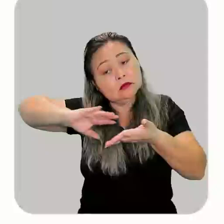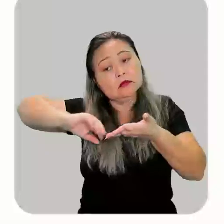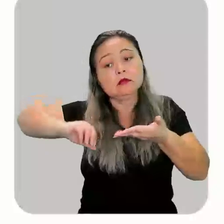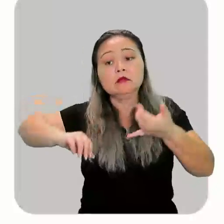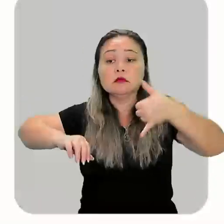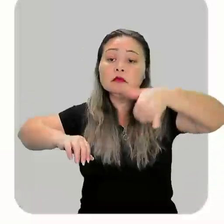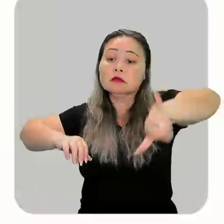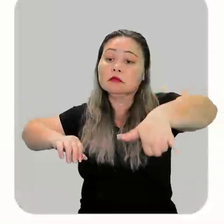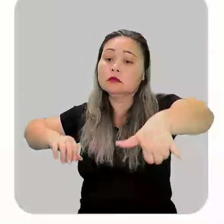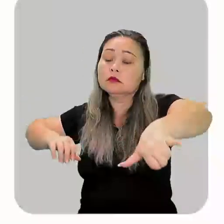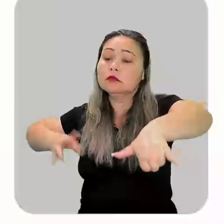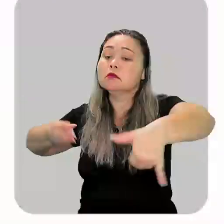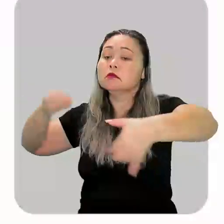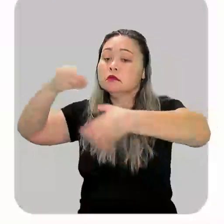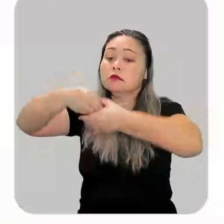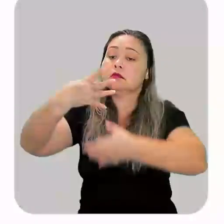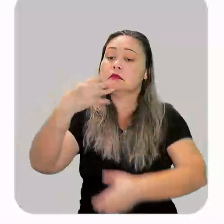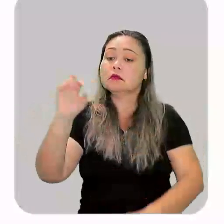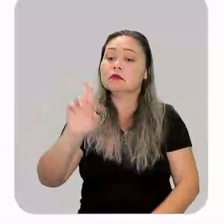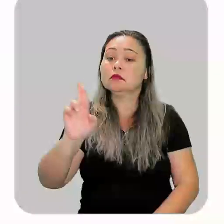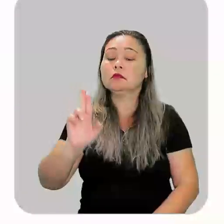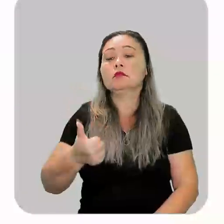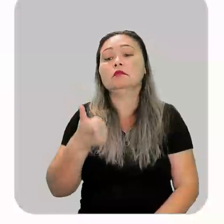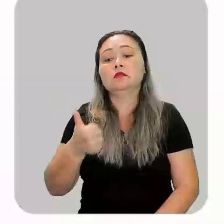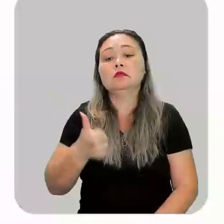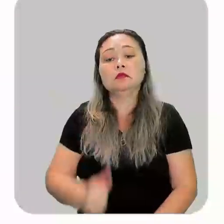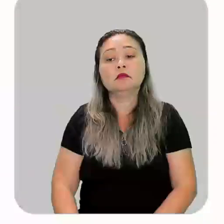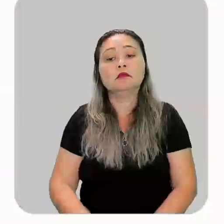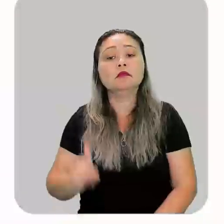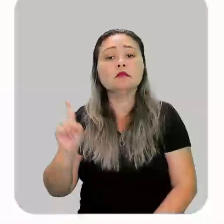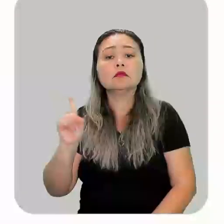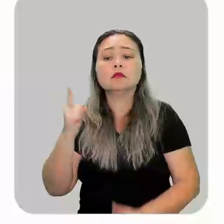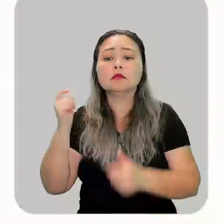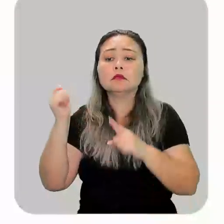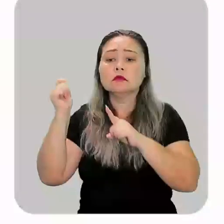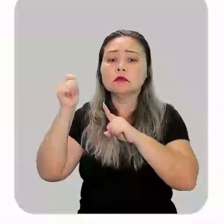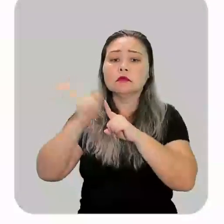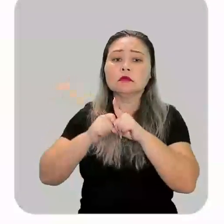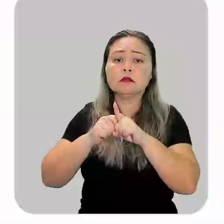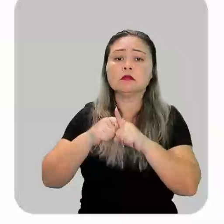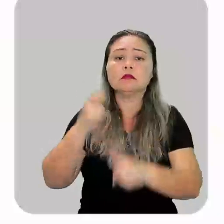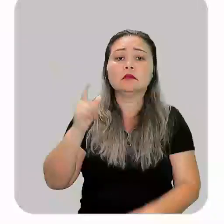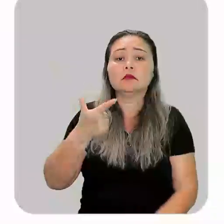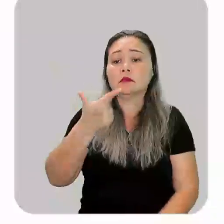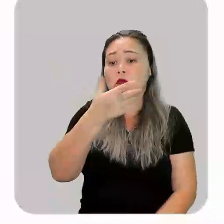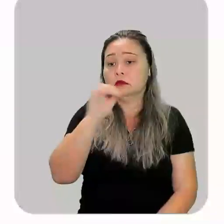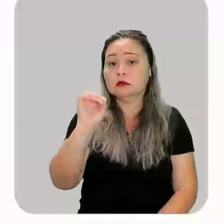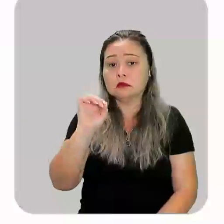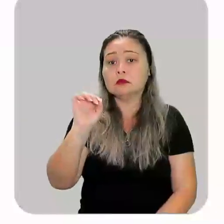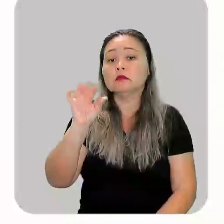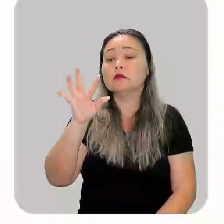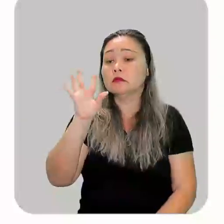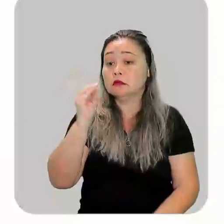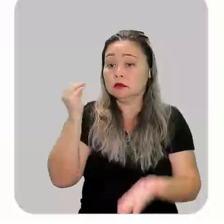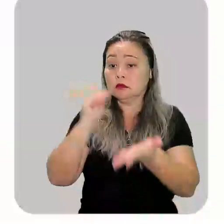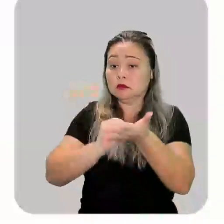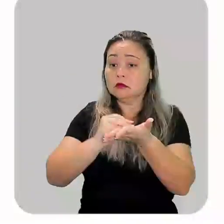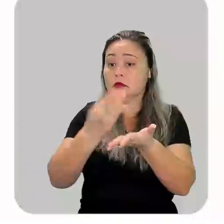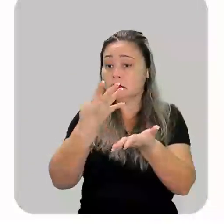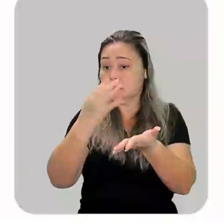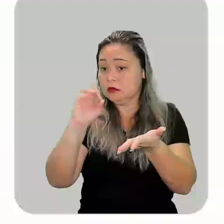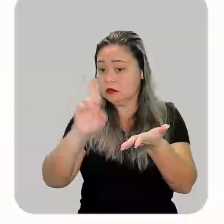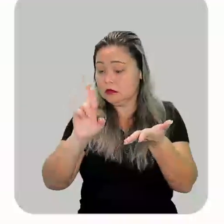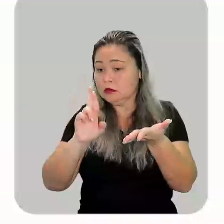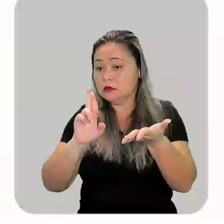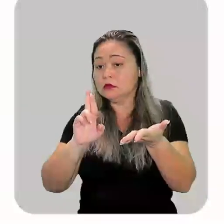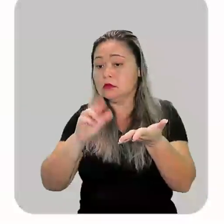telefone demais. Fixo está incluso nos R$40. Isso. Beleza. Nesse primeiro mês que ele gastou 200, 40 foi com a tarifa fixa e, com